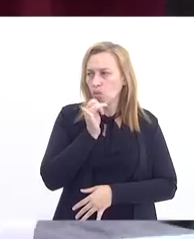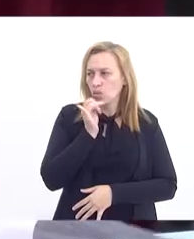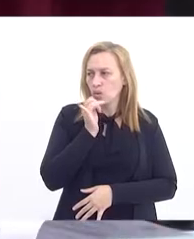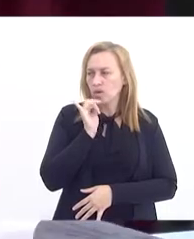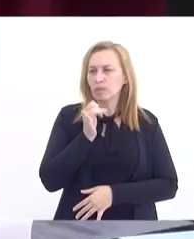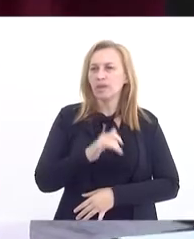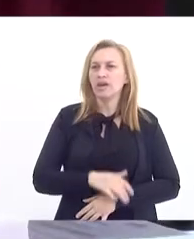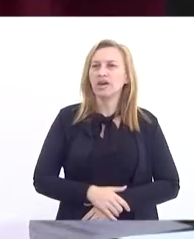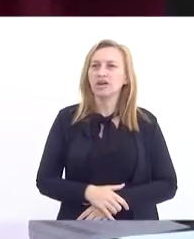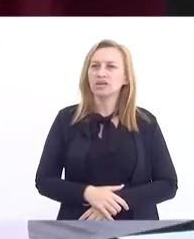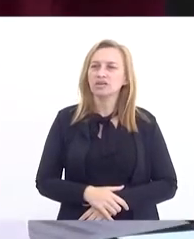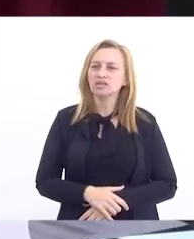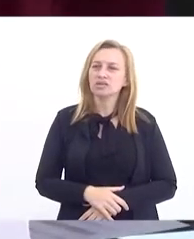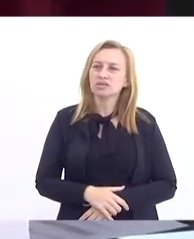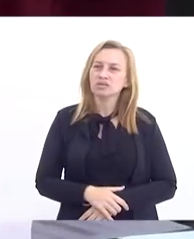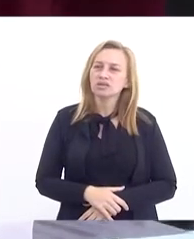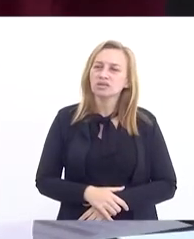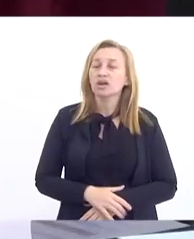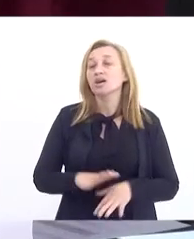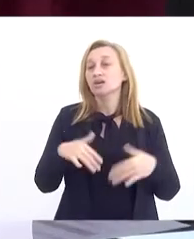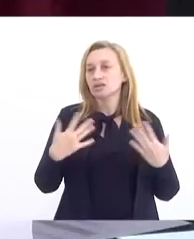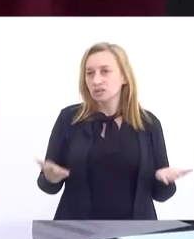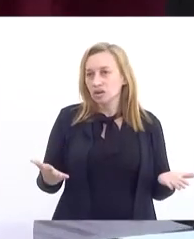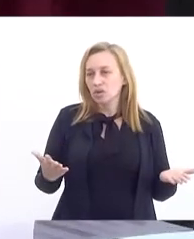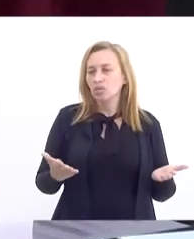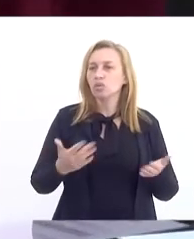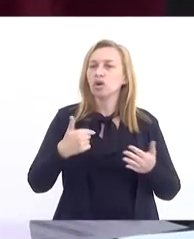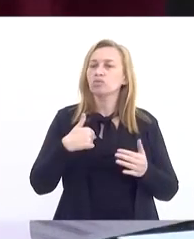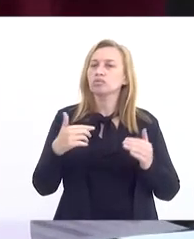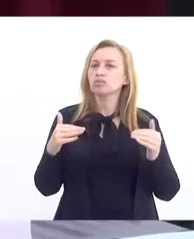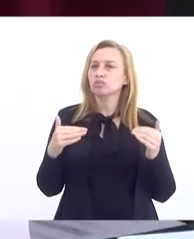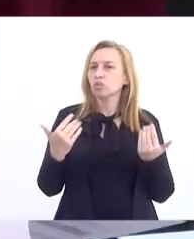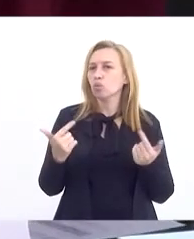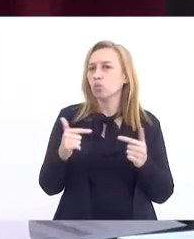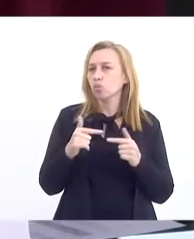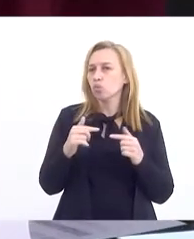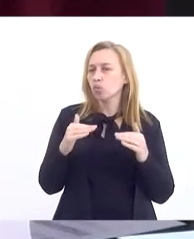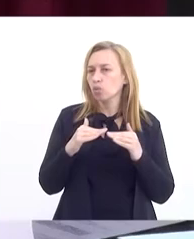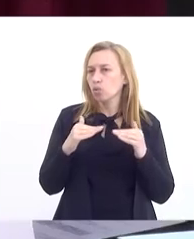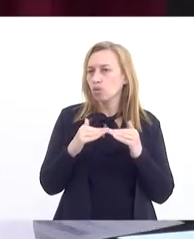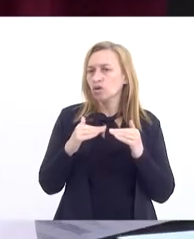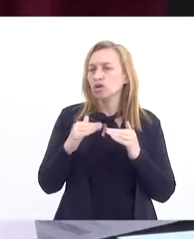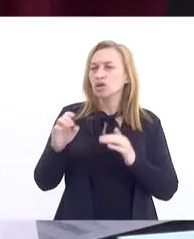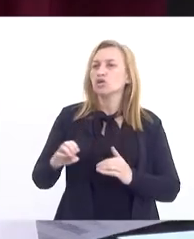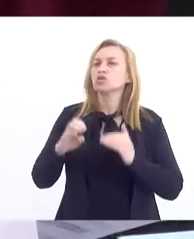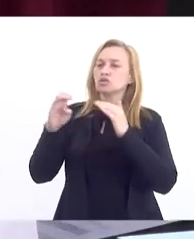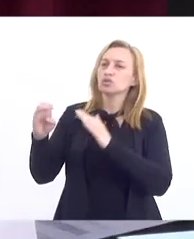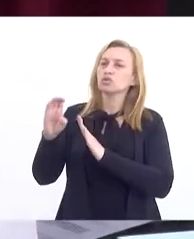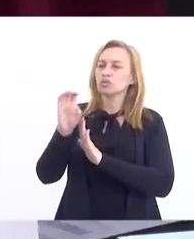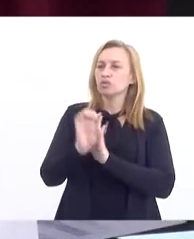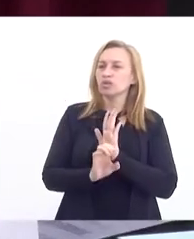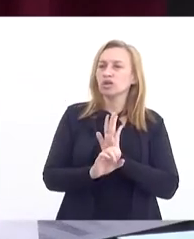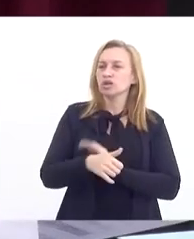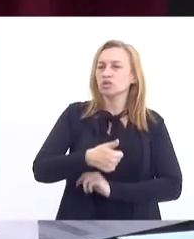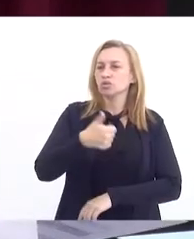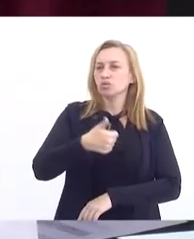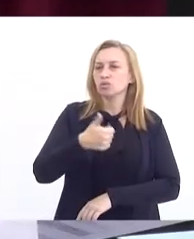deu contrário a dois. Então, eu estaria concordando em relação à subemenda 1, mas seria